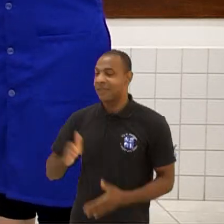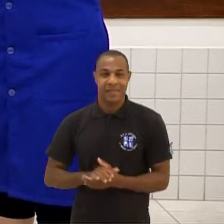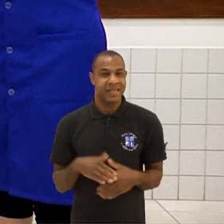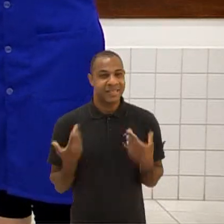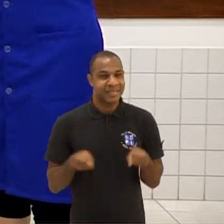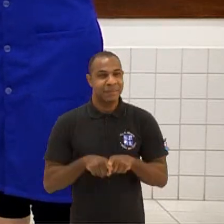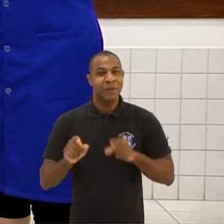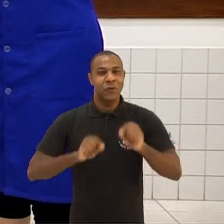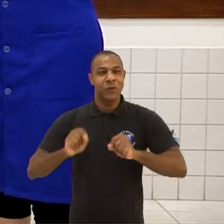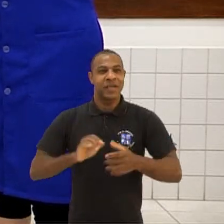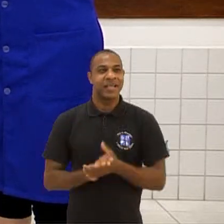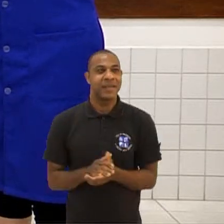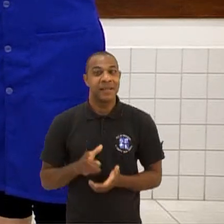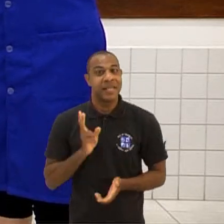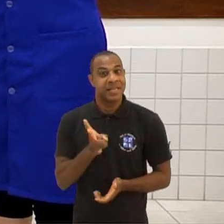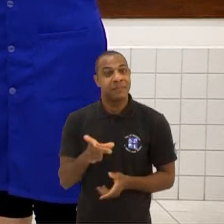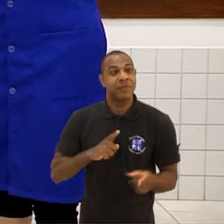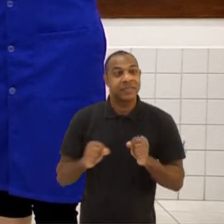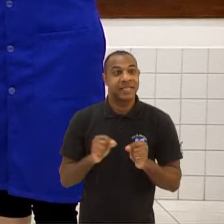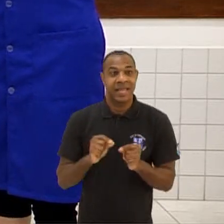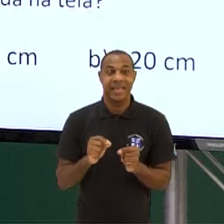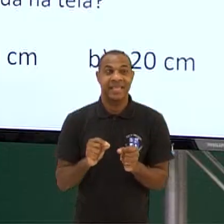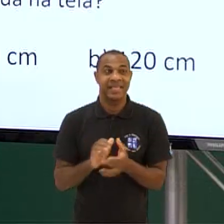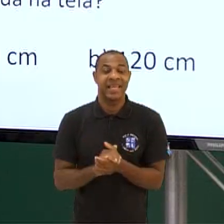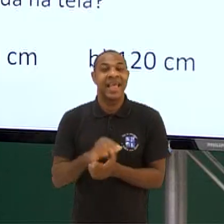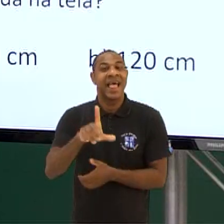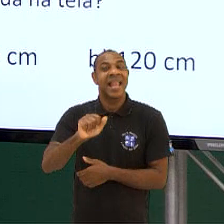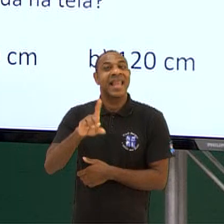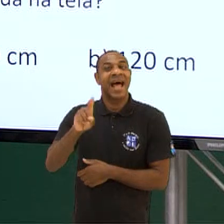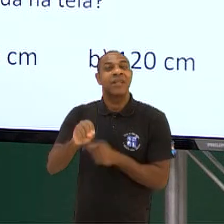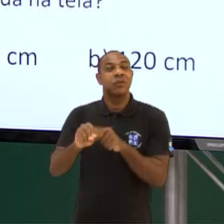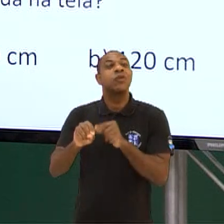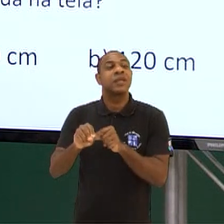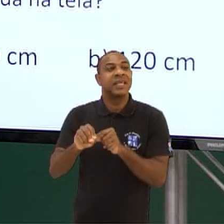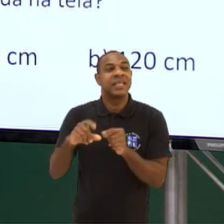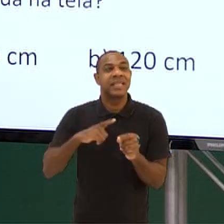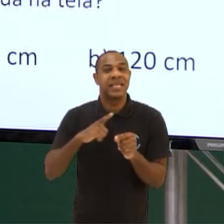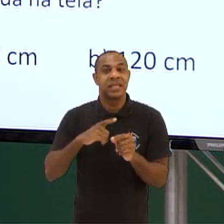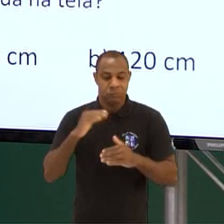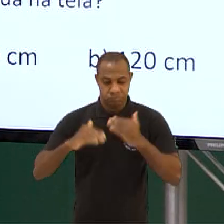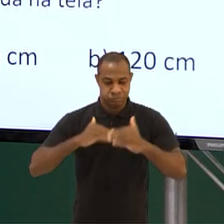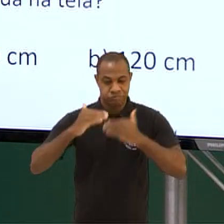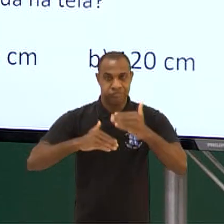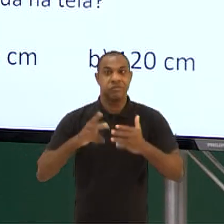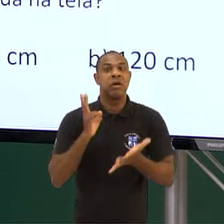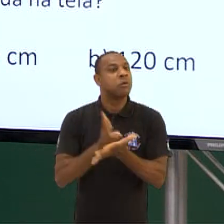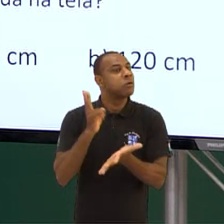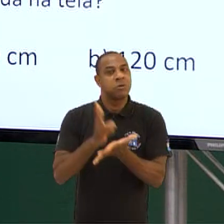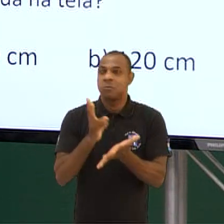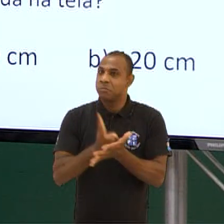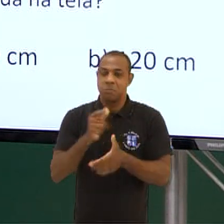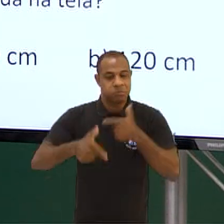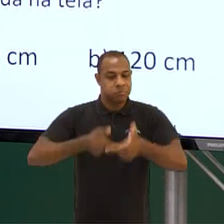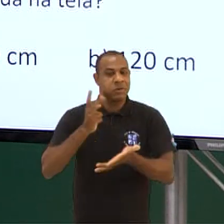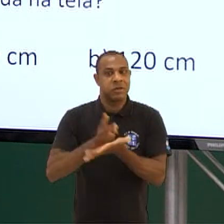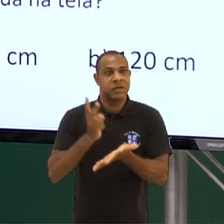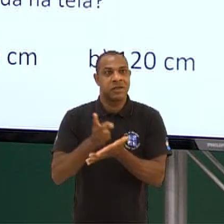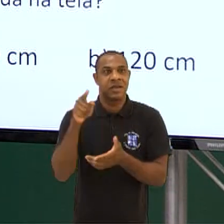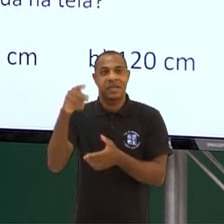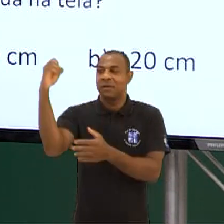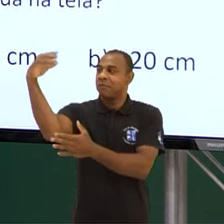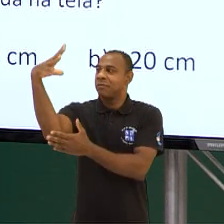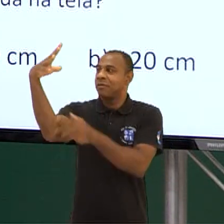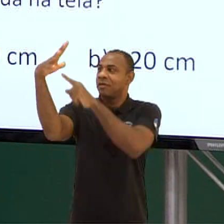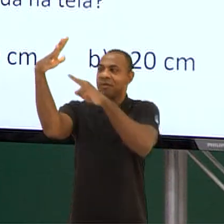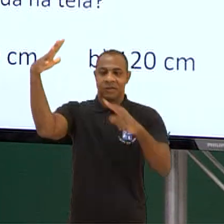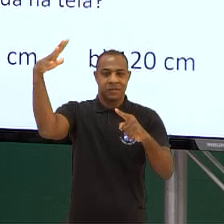comentário, né? Nós dizemos sempre que existem lados homólogos, lados que desempenham a mesma função na figura, ok? Então, é isso que